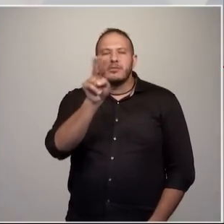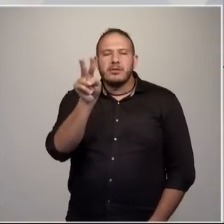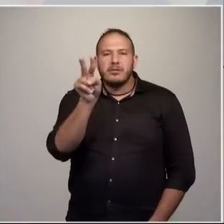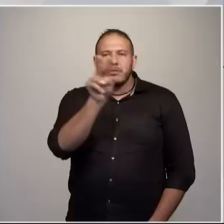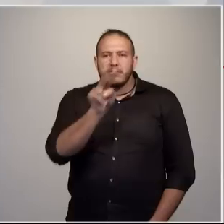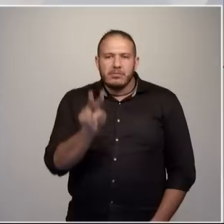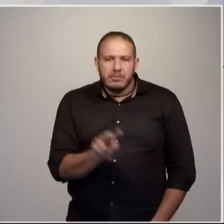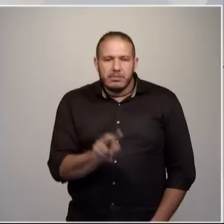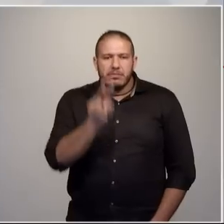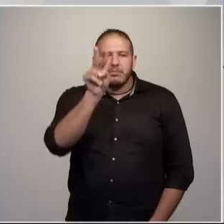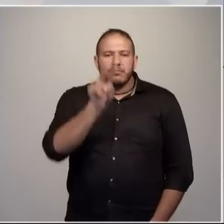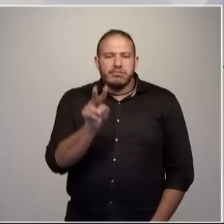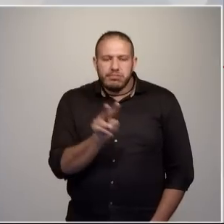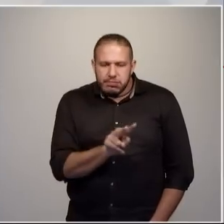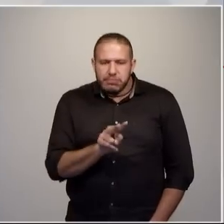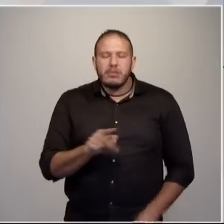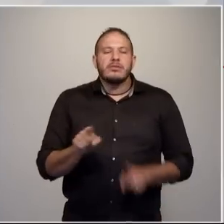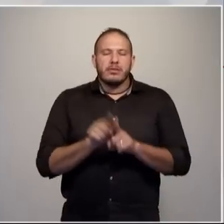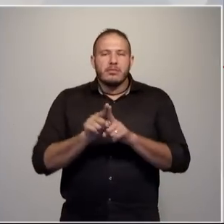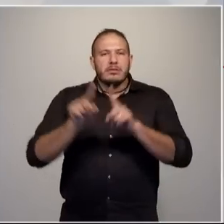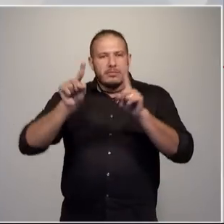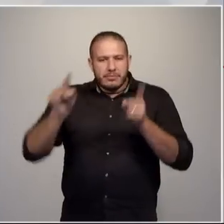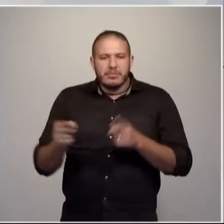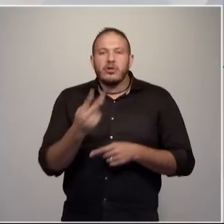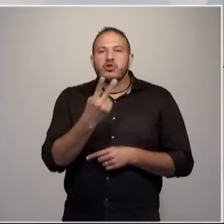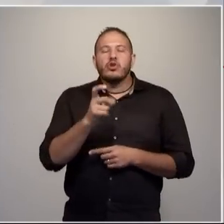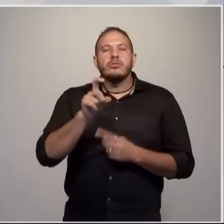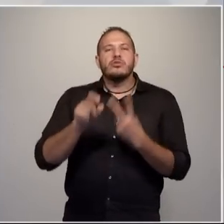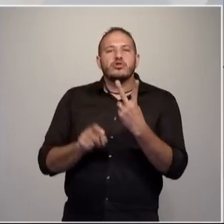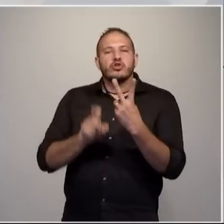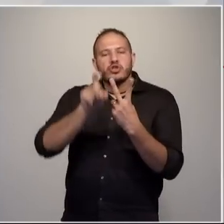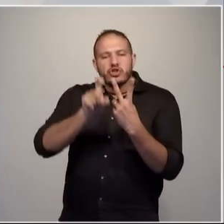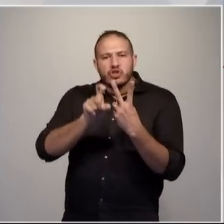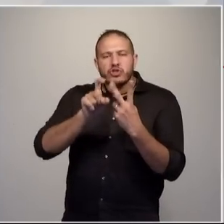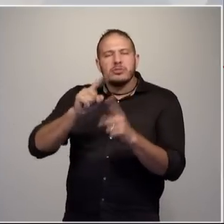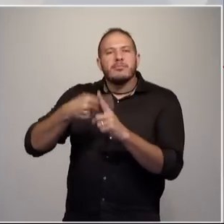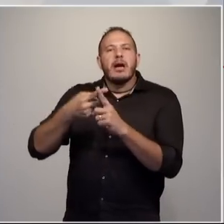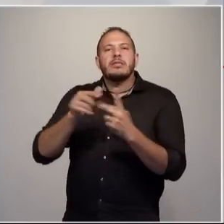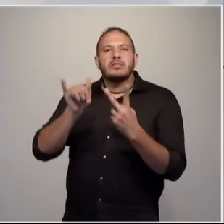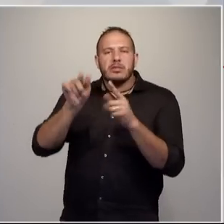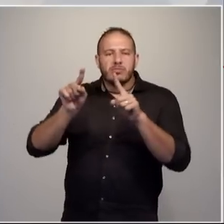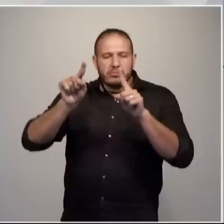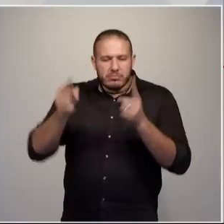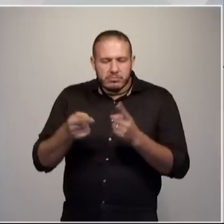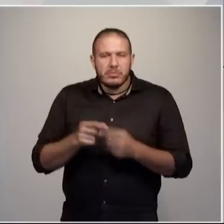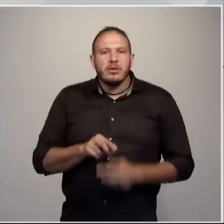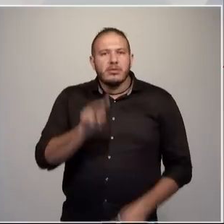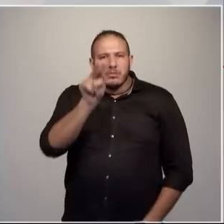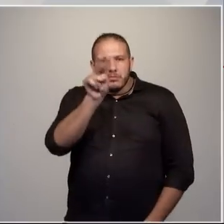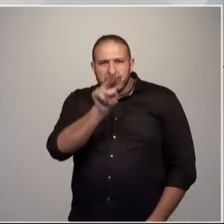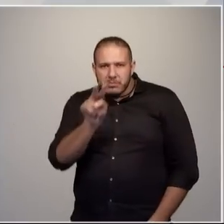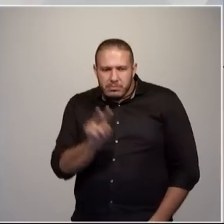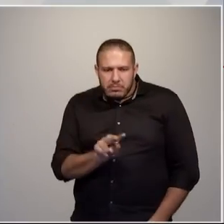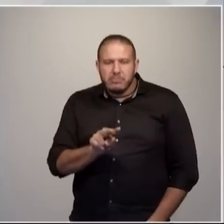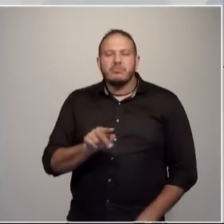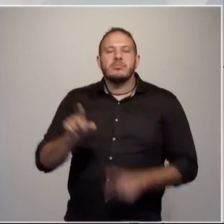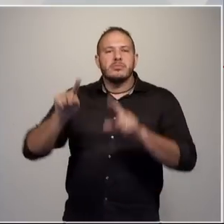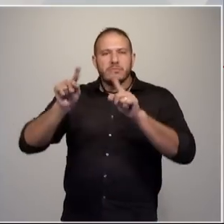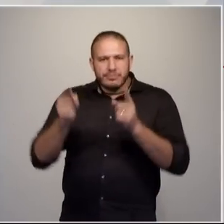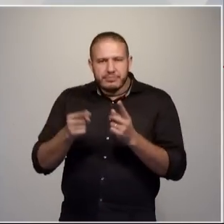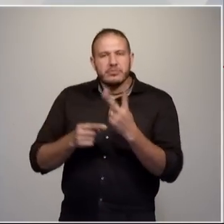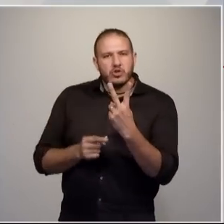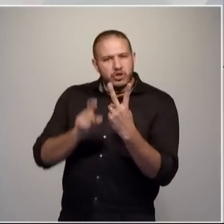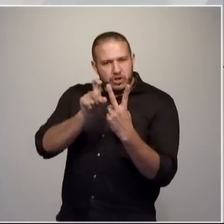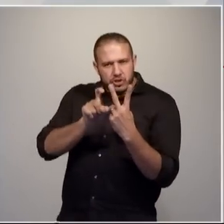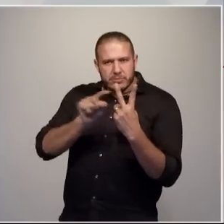integral daquela função que é 2x mais y, tenho duas maneiras de escrever. A ordem de